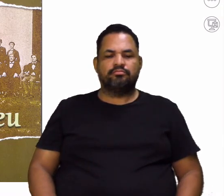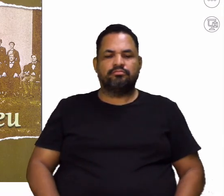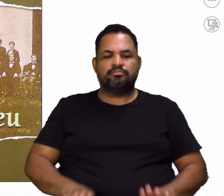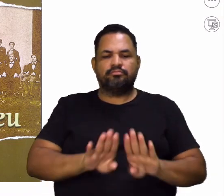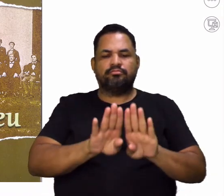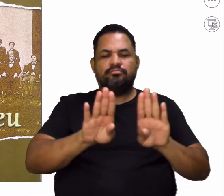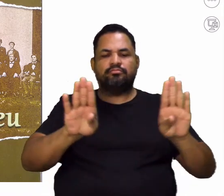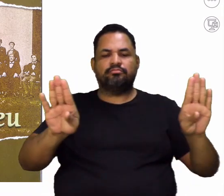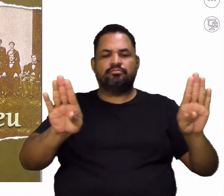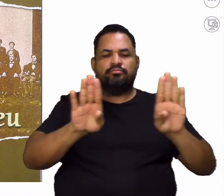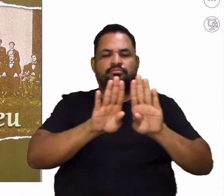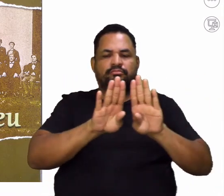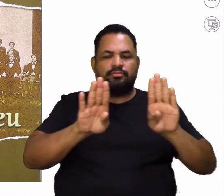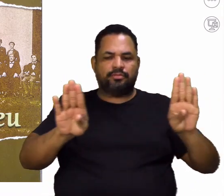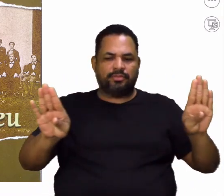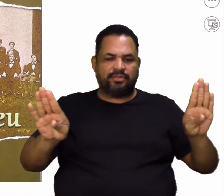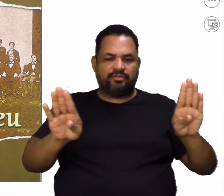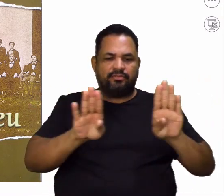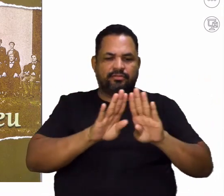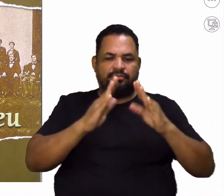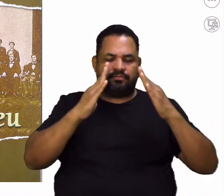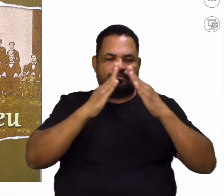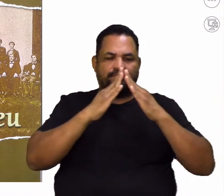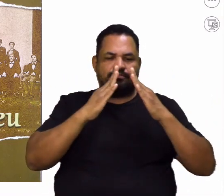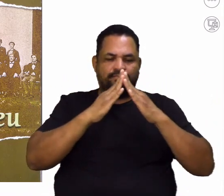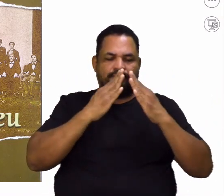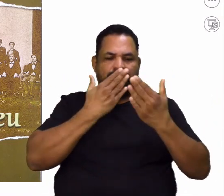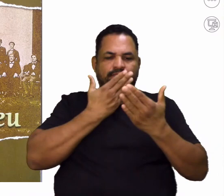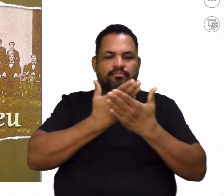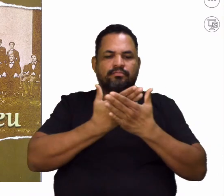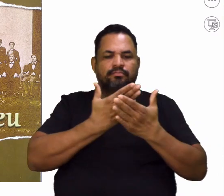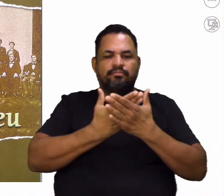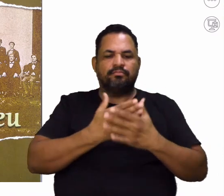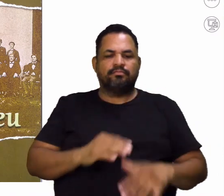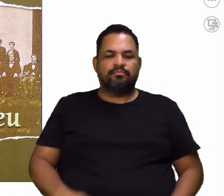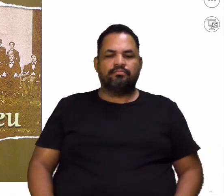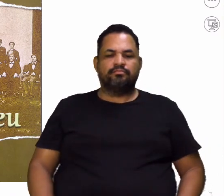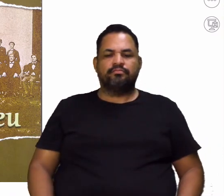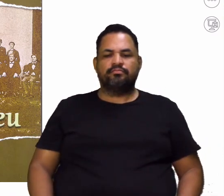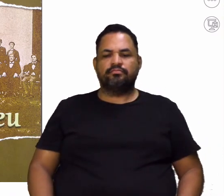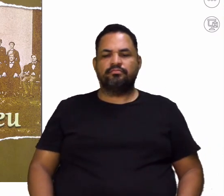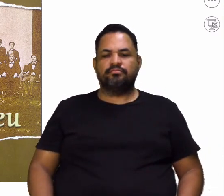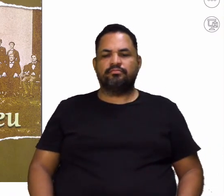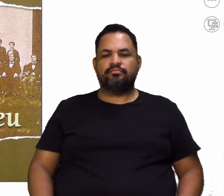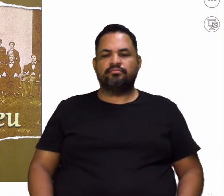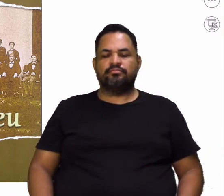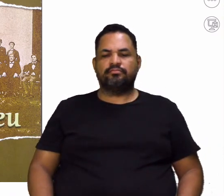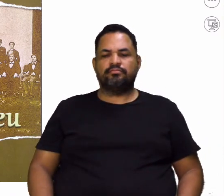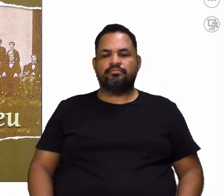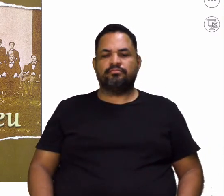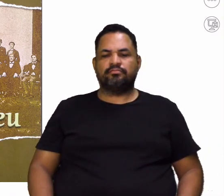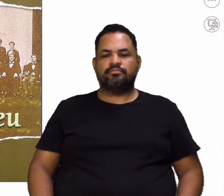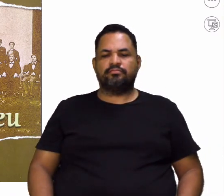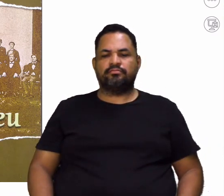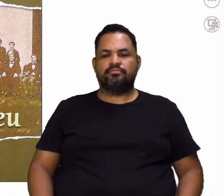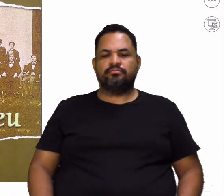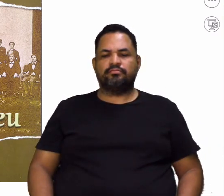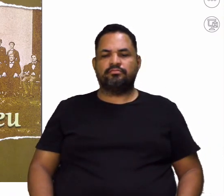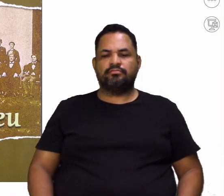frente da escola do internato e aqui já